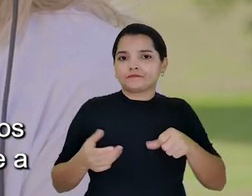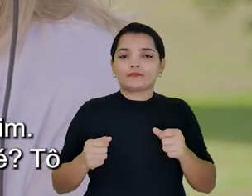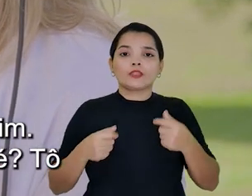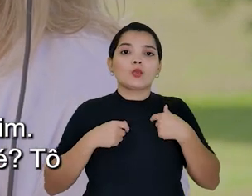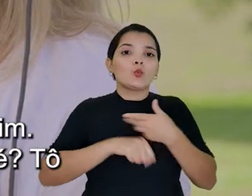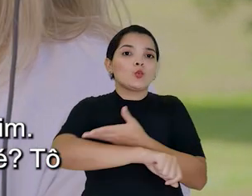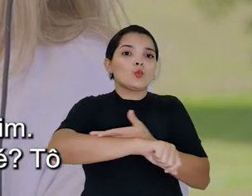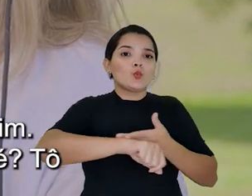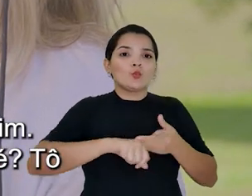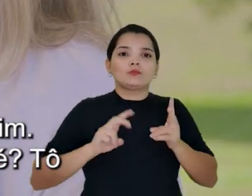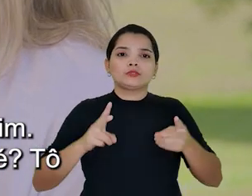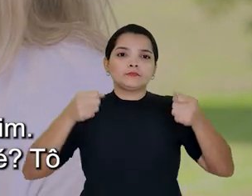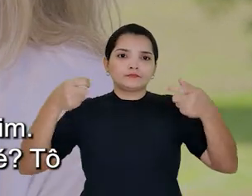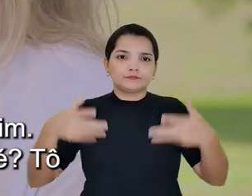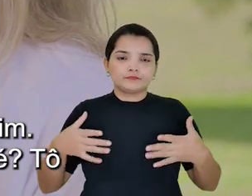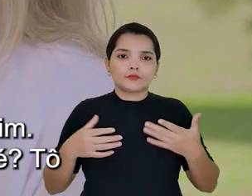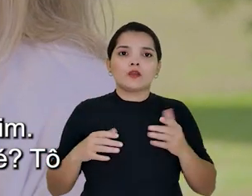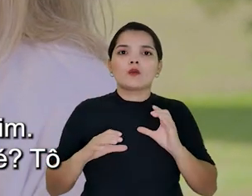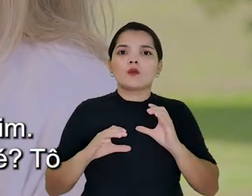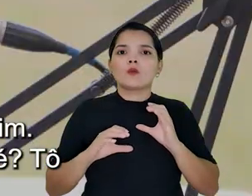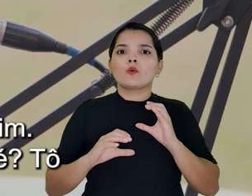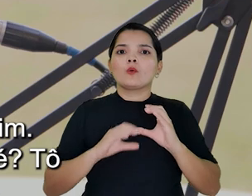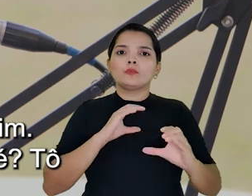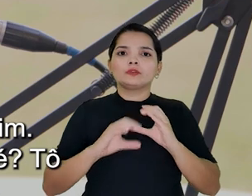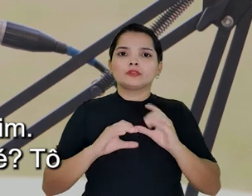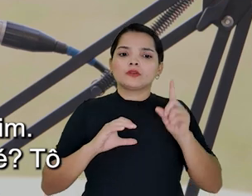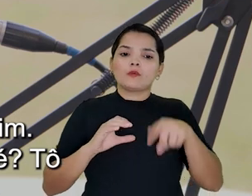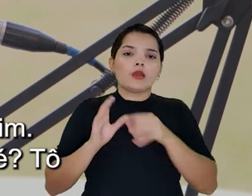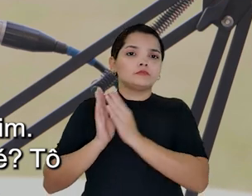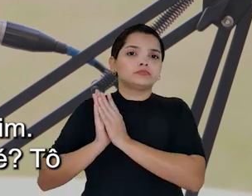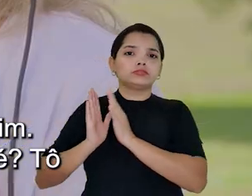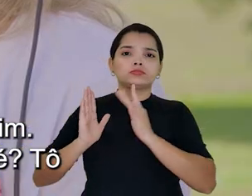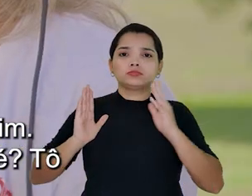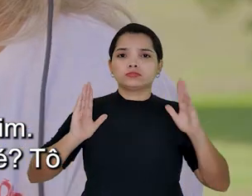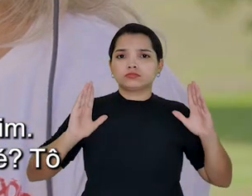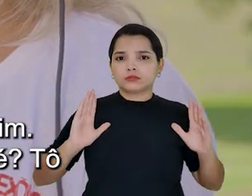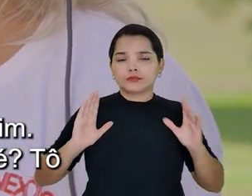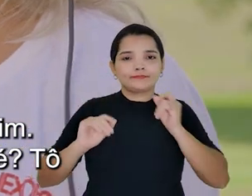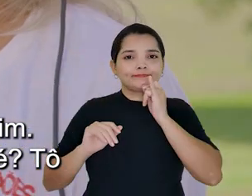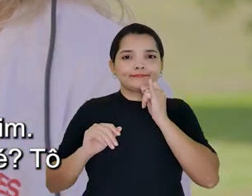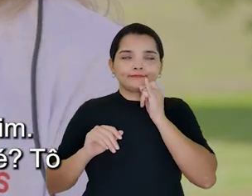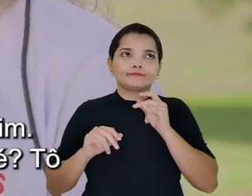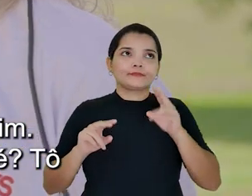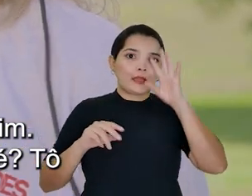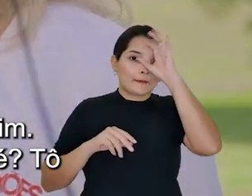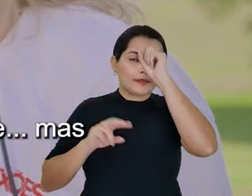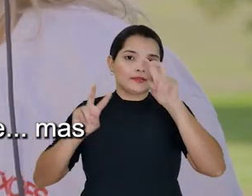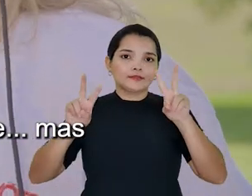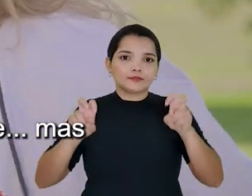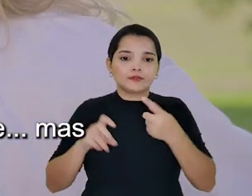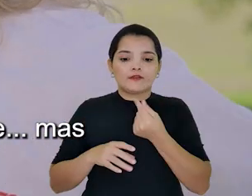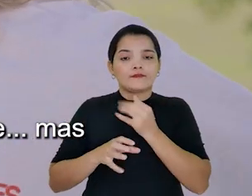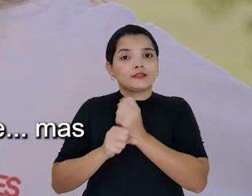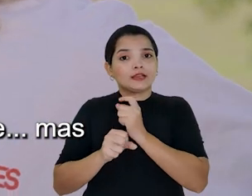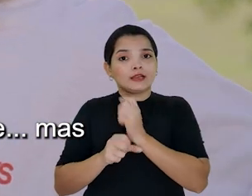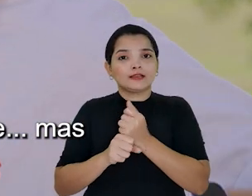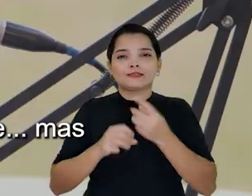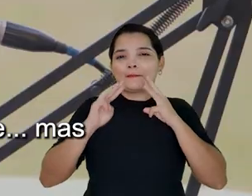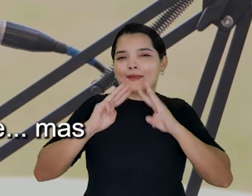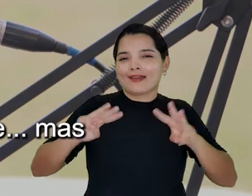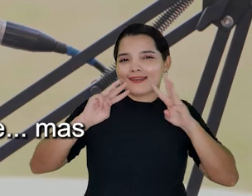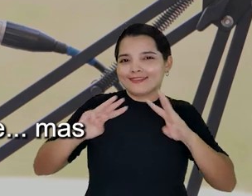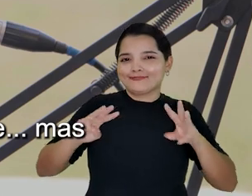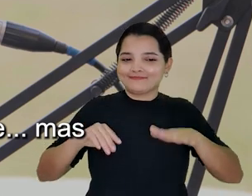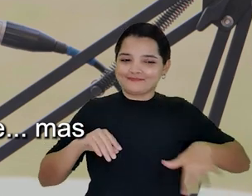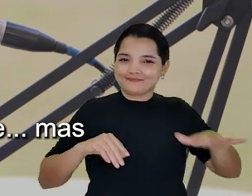costumo dizer que a comunicação ela é um meio ela não é um fim sim então e a gente aprende Finanças marketing né tô falando do mercado de trabalho a